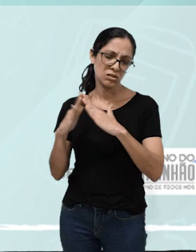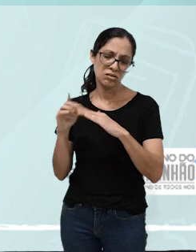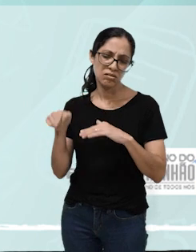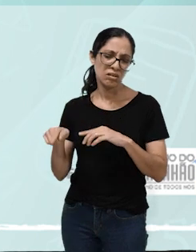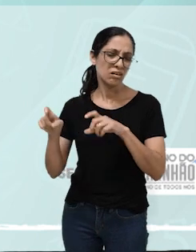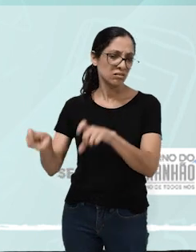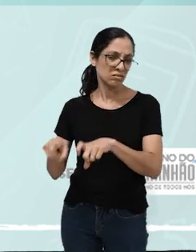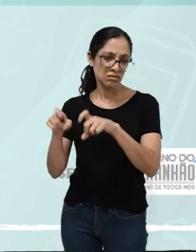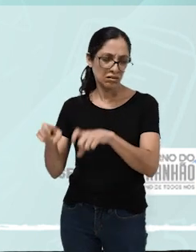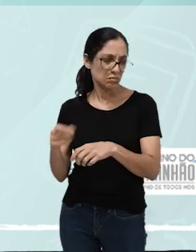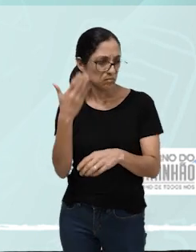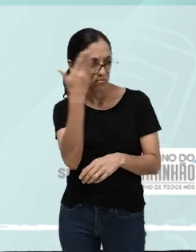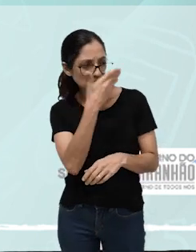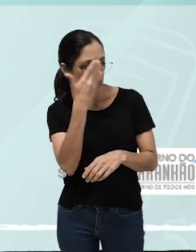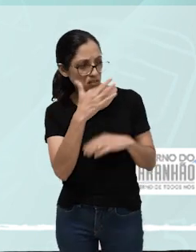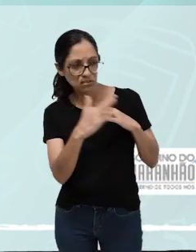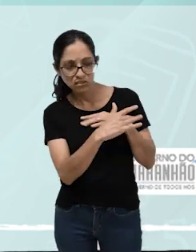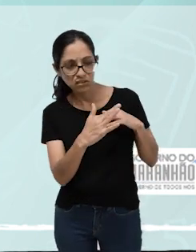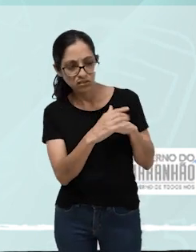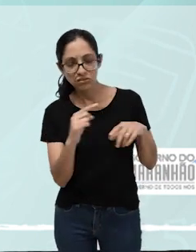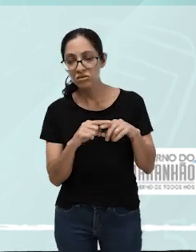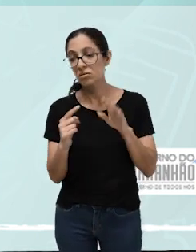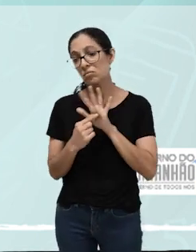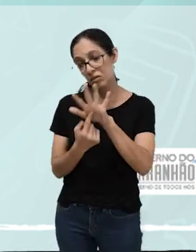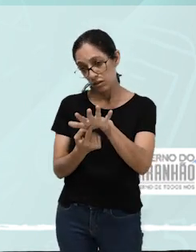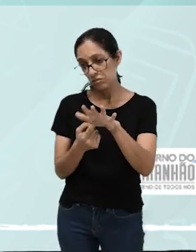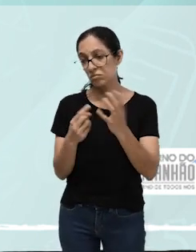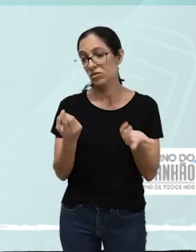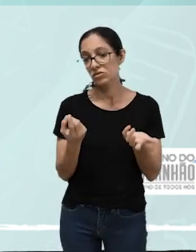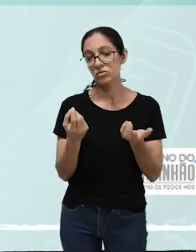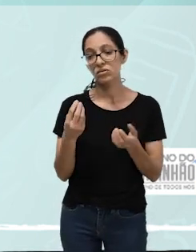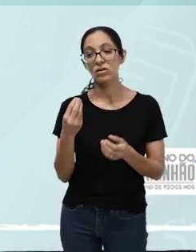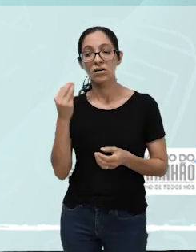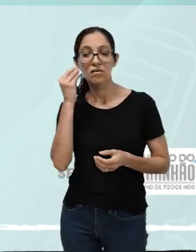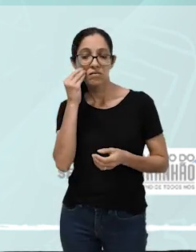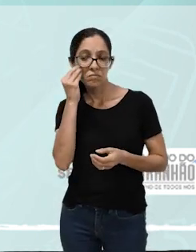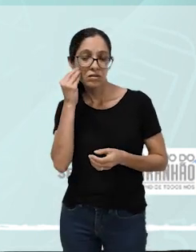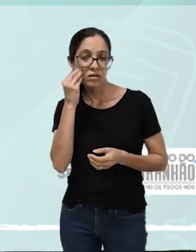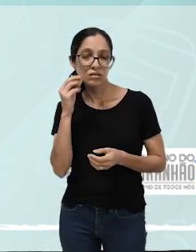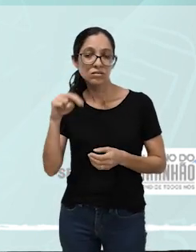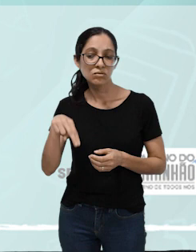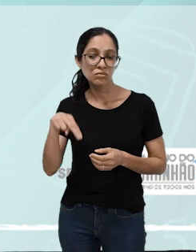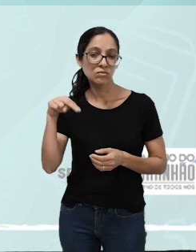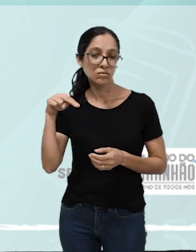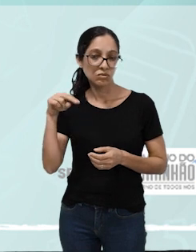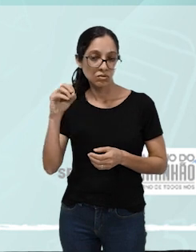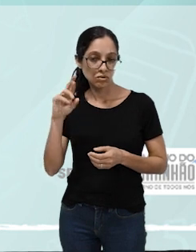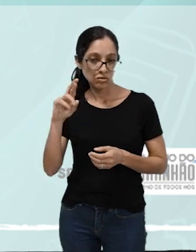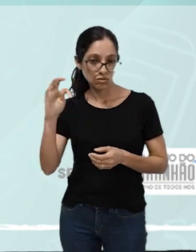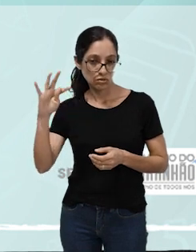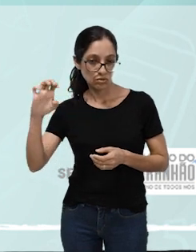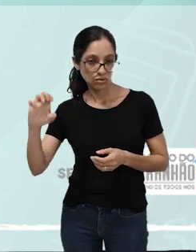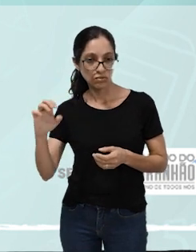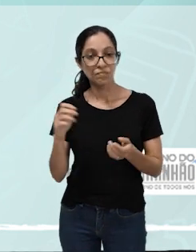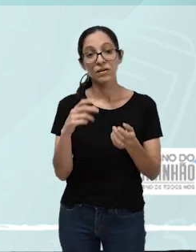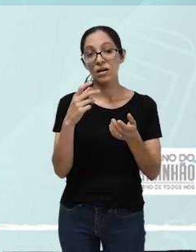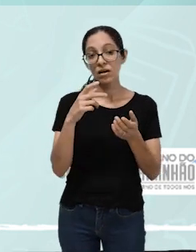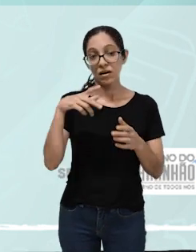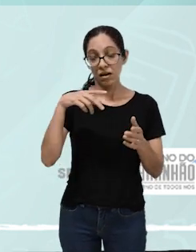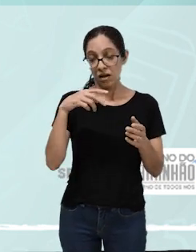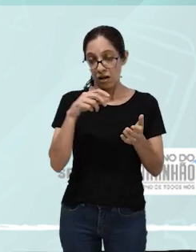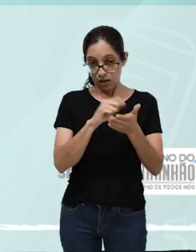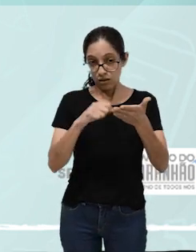sem ver a cidade cantando as verdades das coisas do Norte esse poema é de Patativa do Assaré